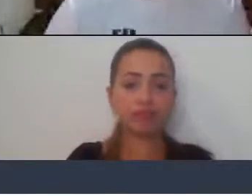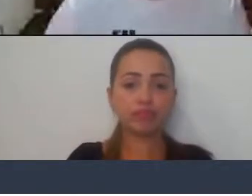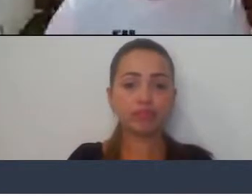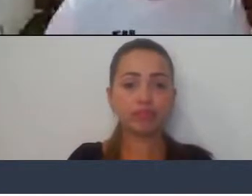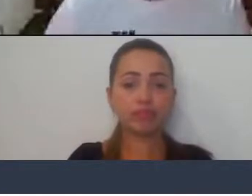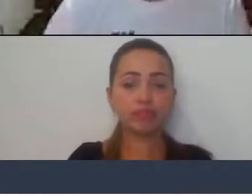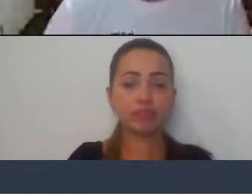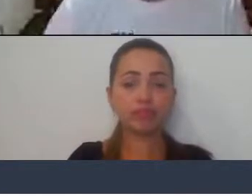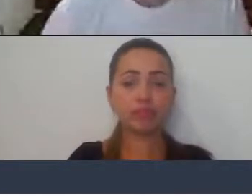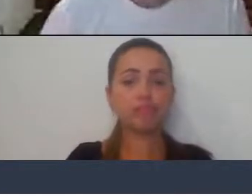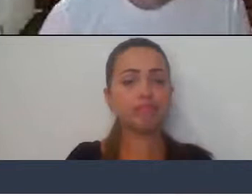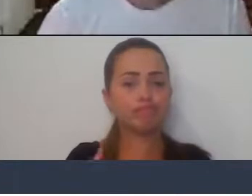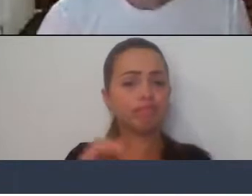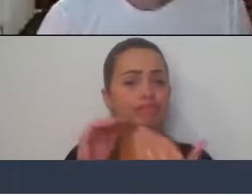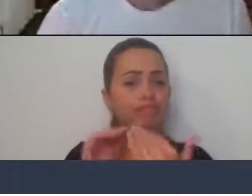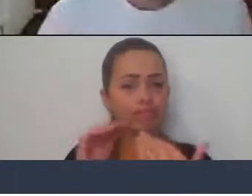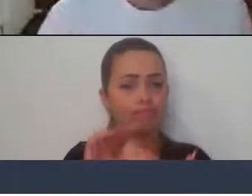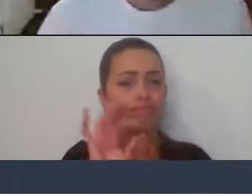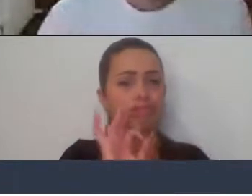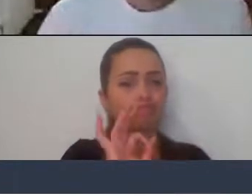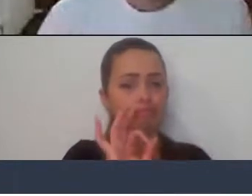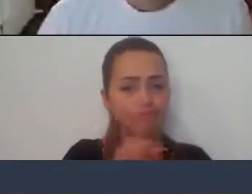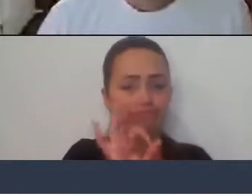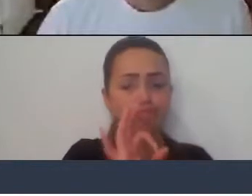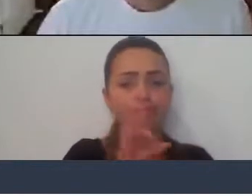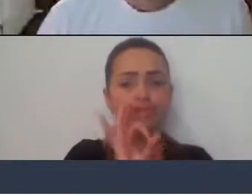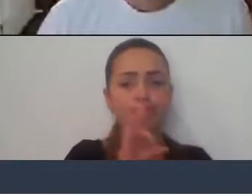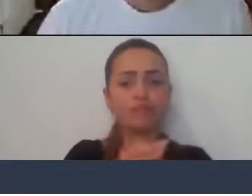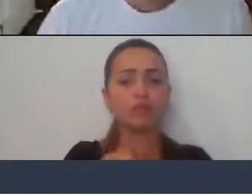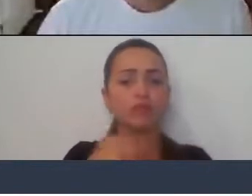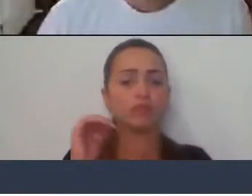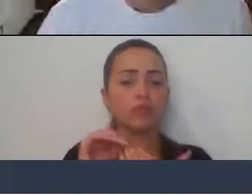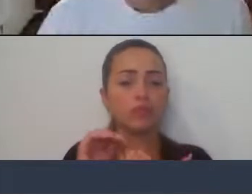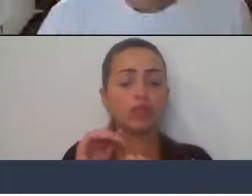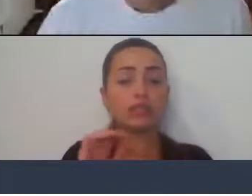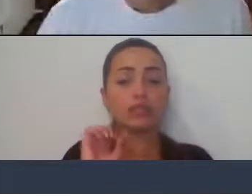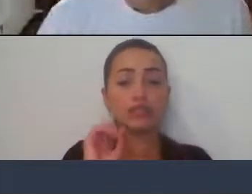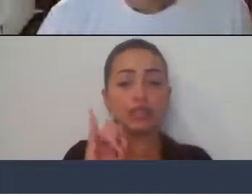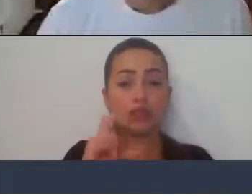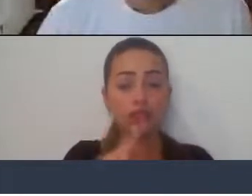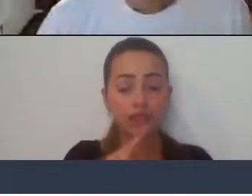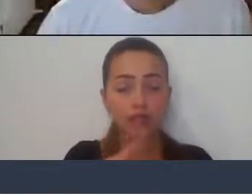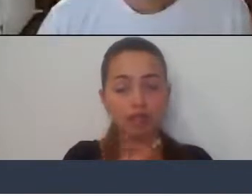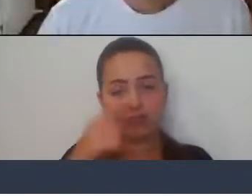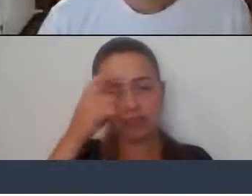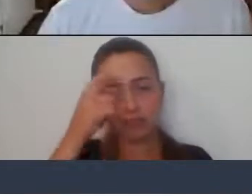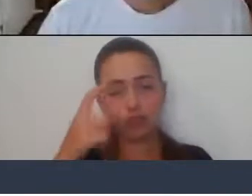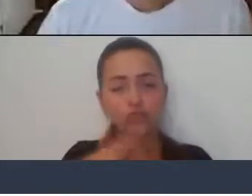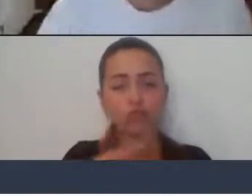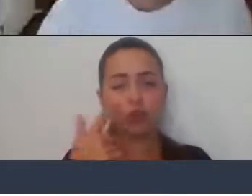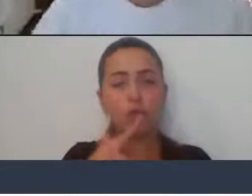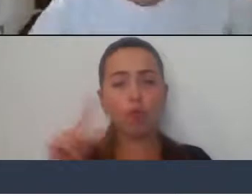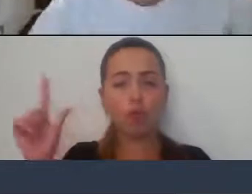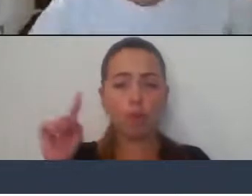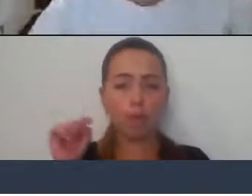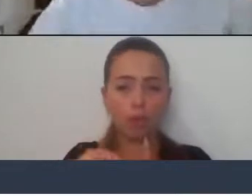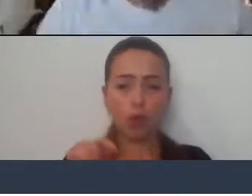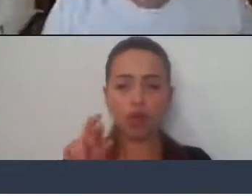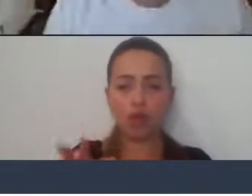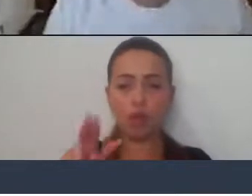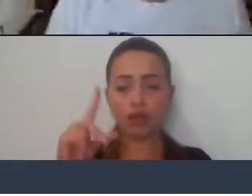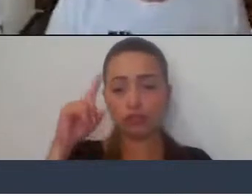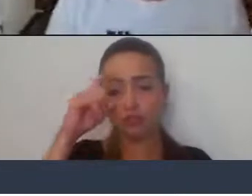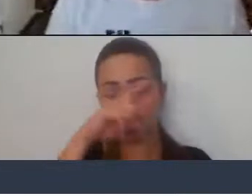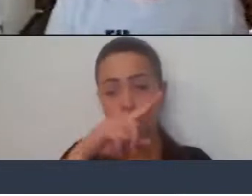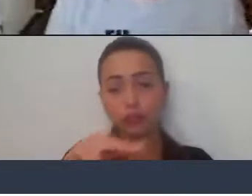Eu concordo plenamente com isso que você falou, Alessandro. Inclusive, se eu dei a impressão de que havia algum outro ponto, é difícil. Inclusive, é por